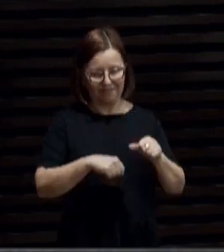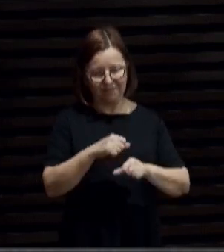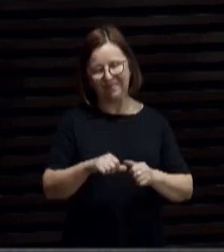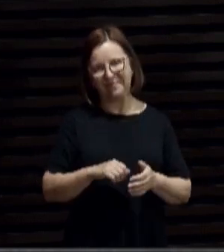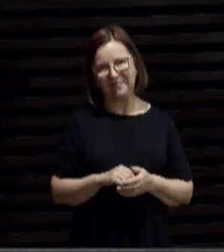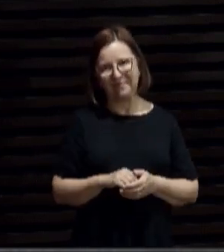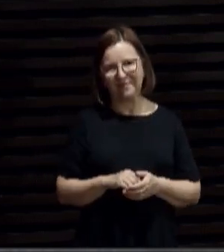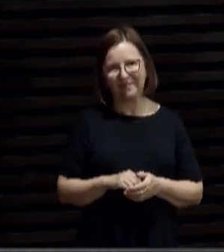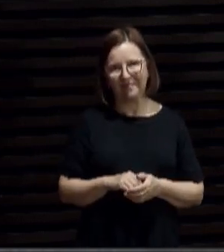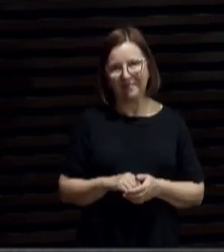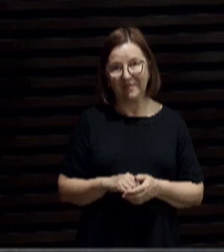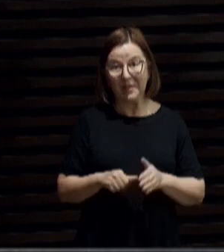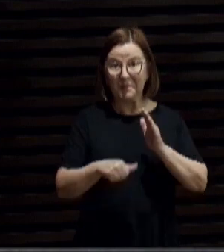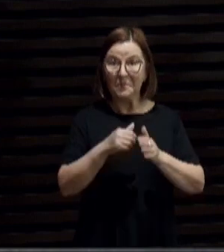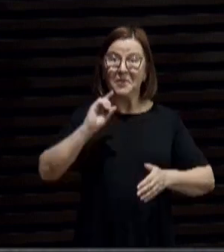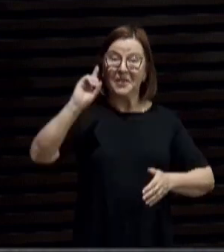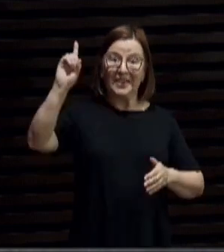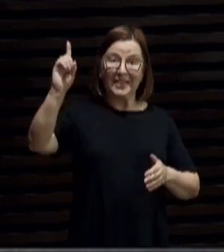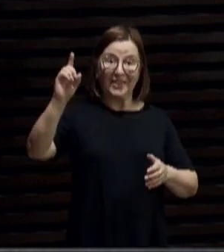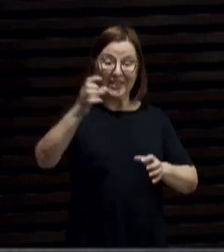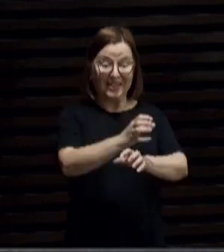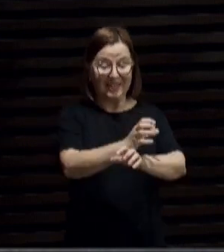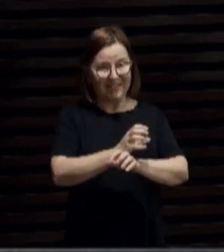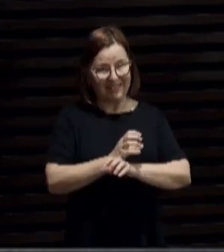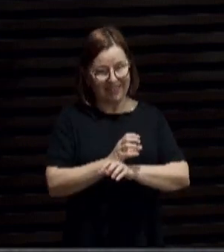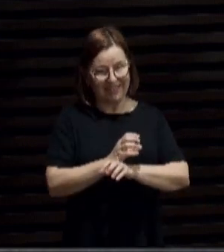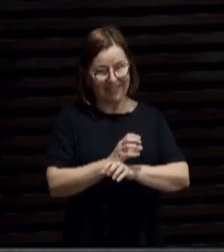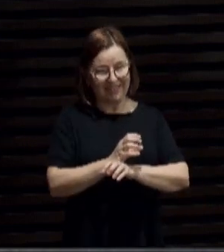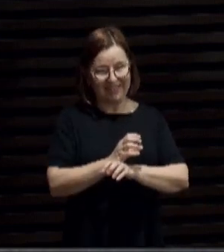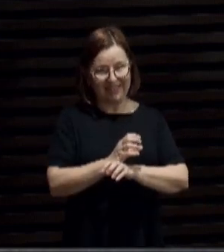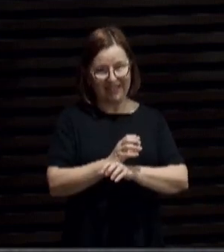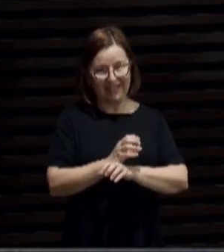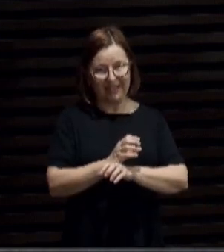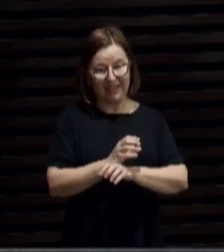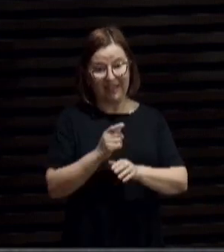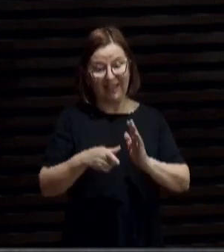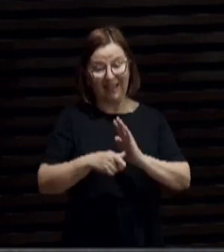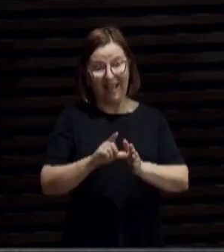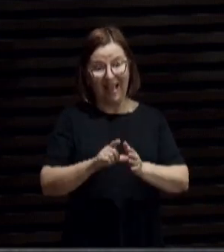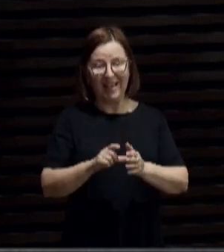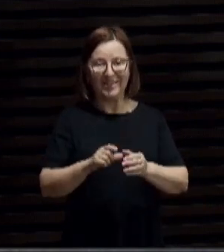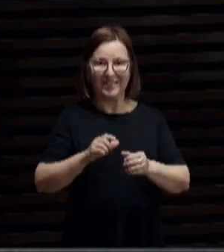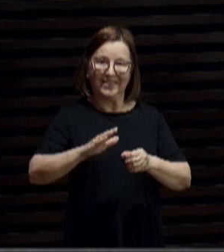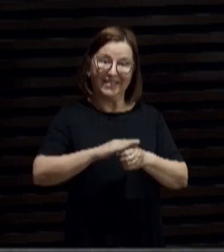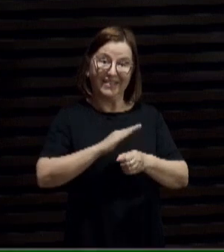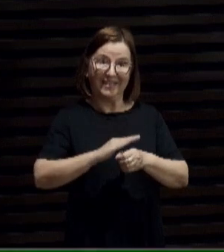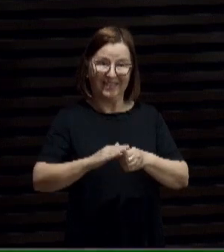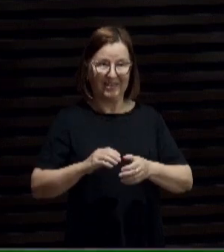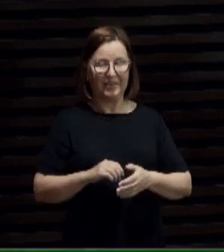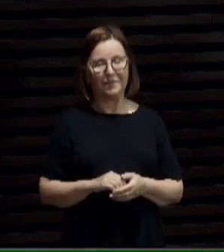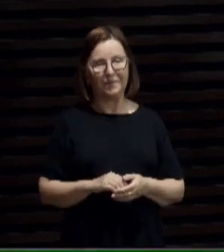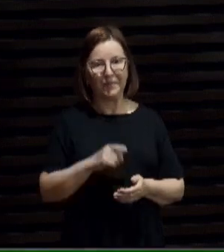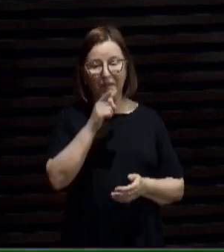Ele primeiro esvaziará seu celeiro antes de enchê-lo com o melhor trigo. O rio de